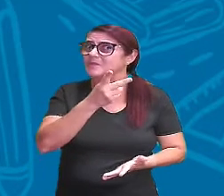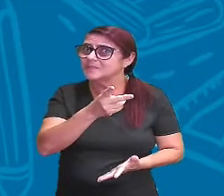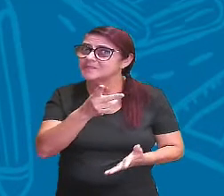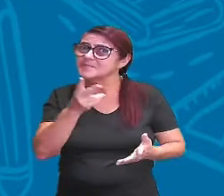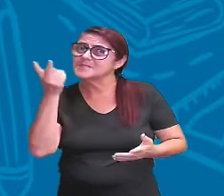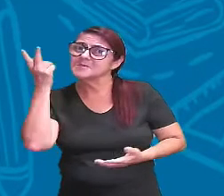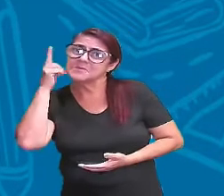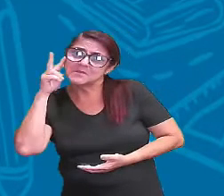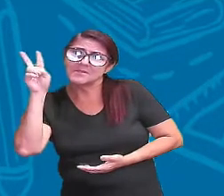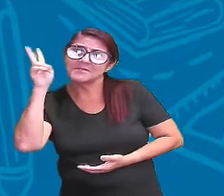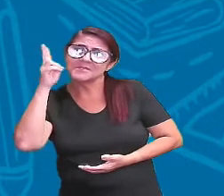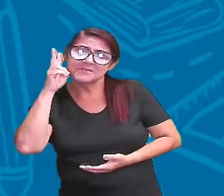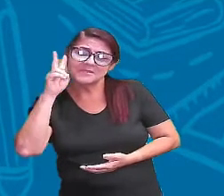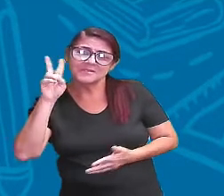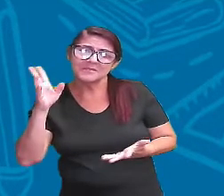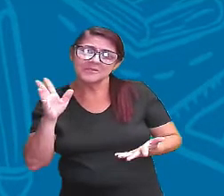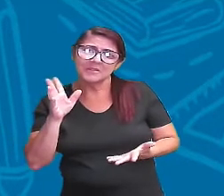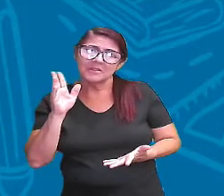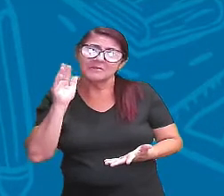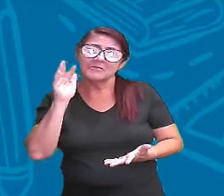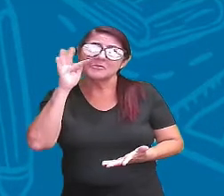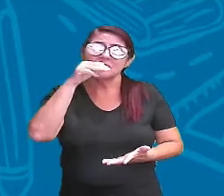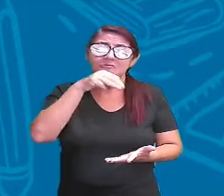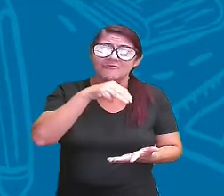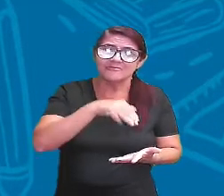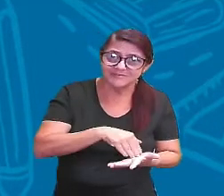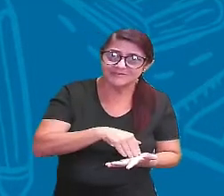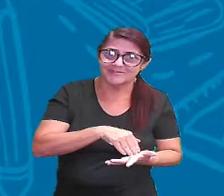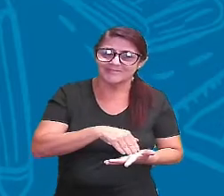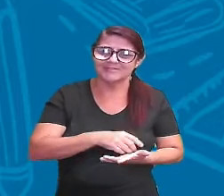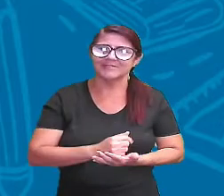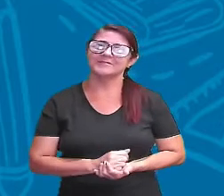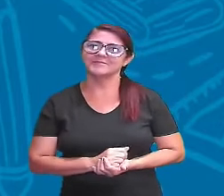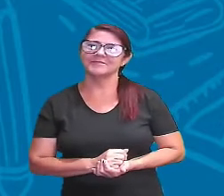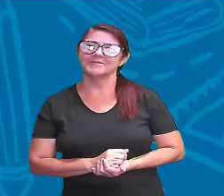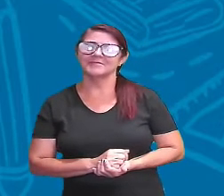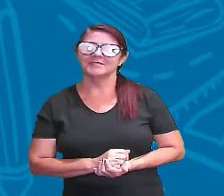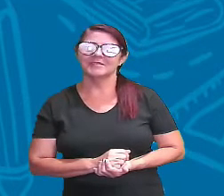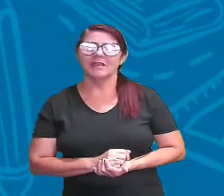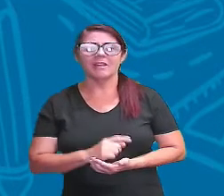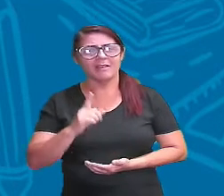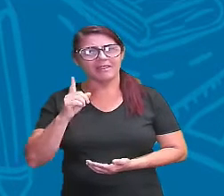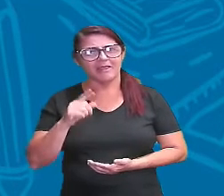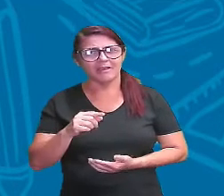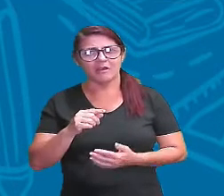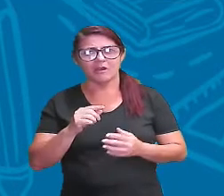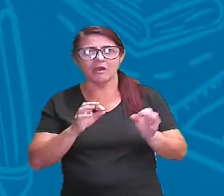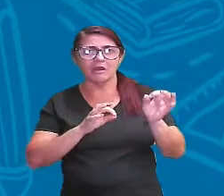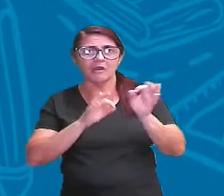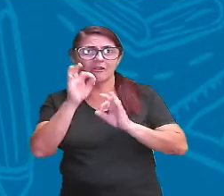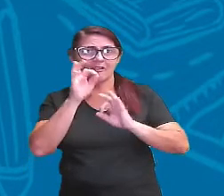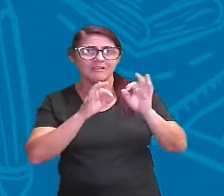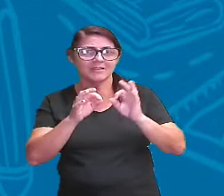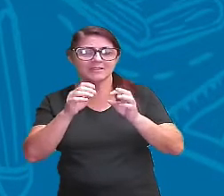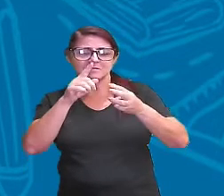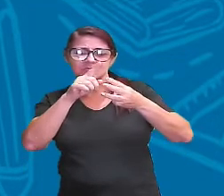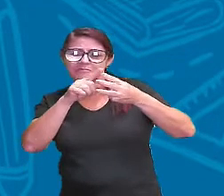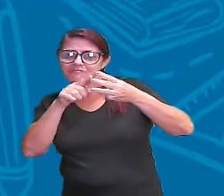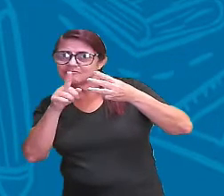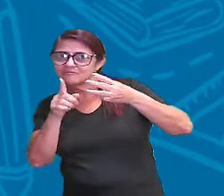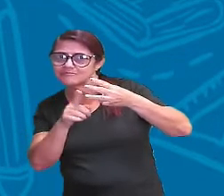o que aconteceu na história no final. Então, é o desfecho. Essa é a estrutura do tipo de